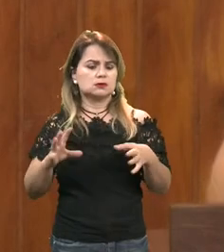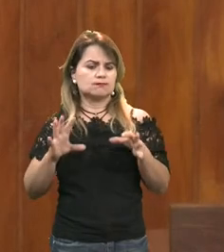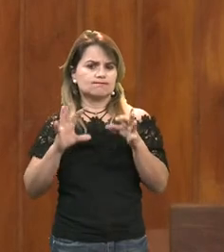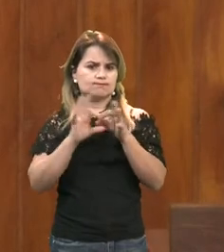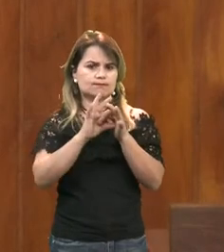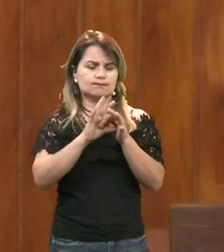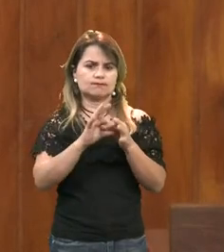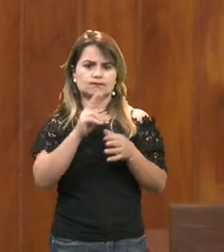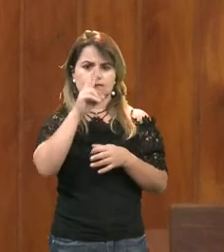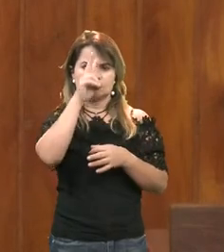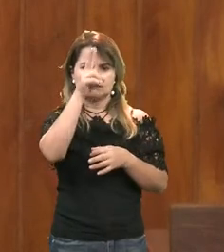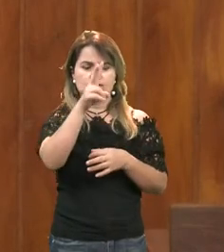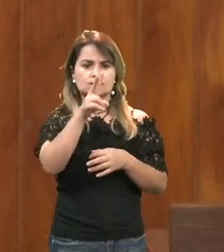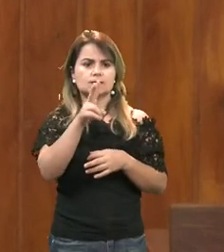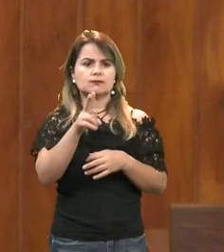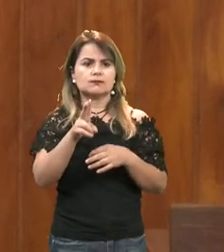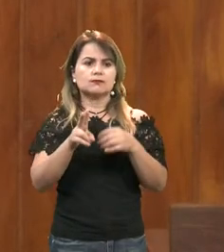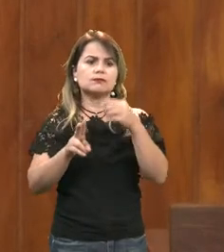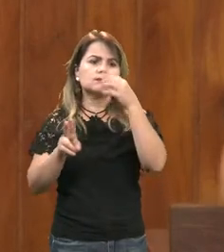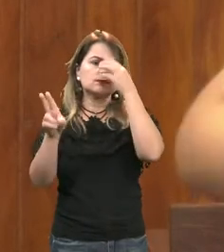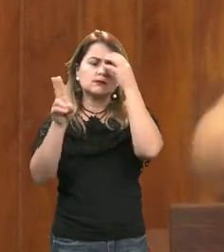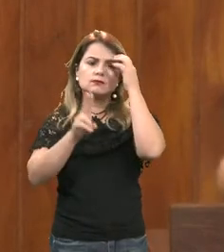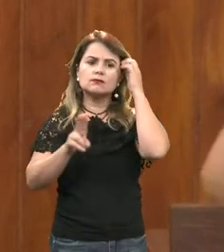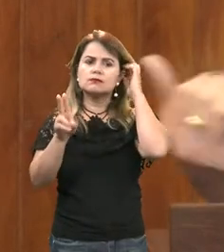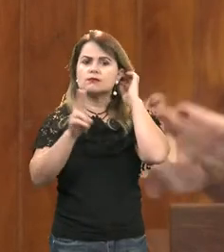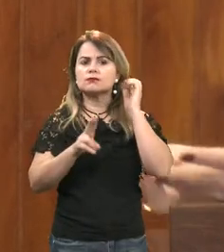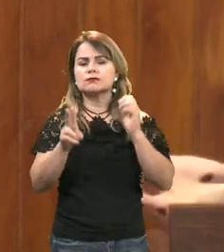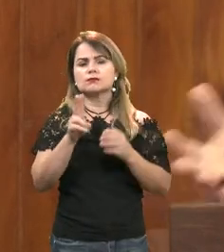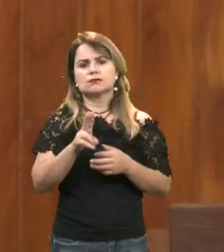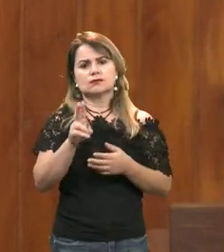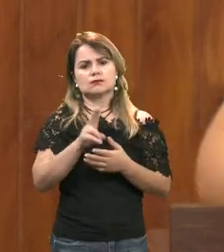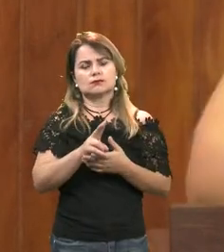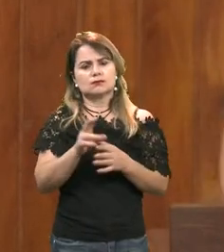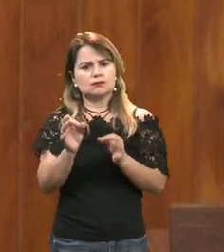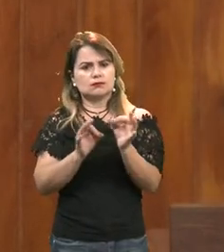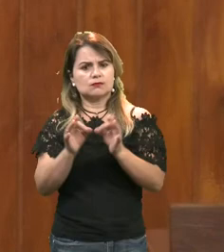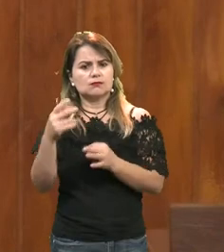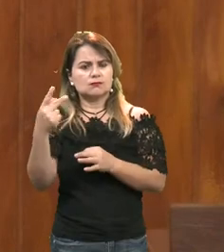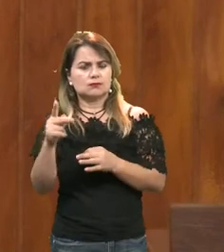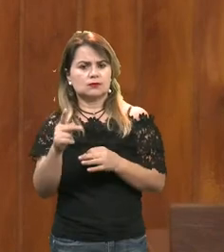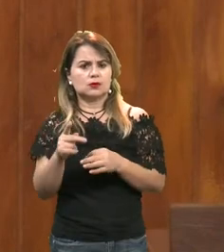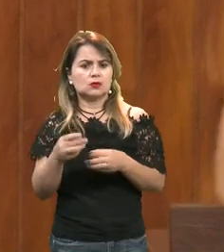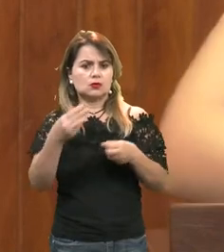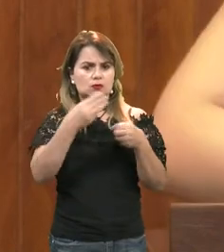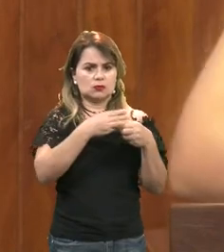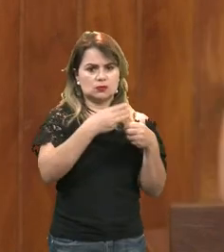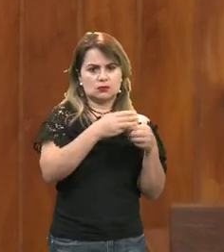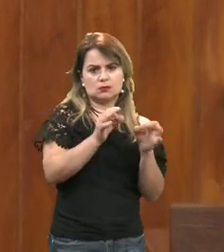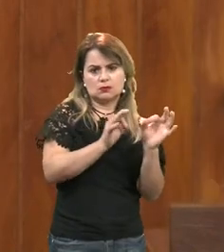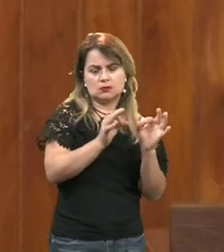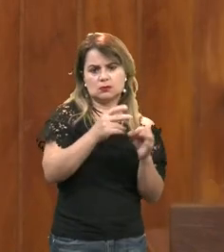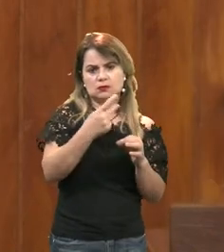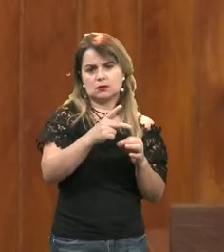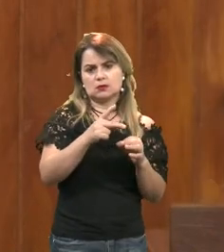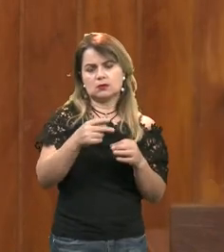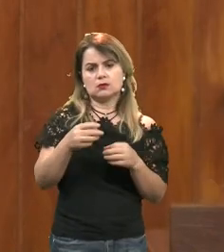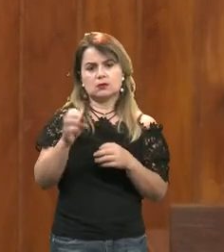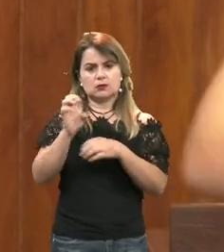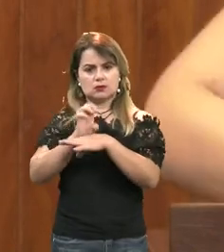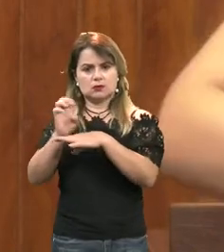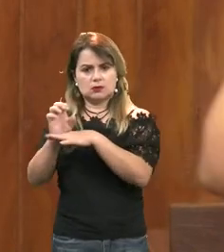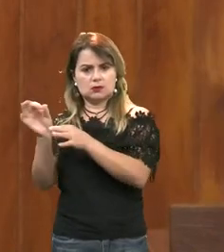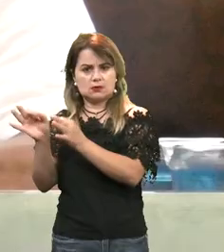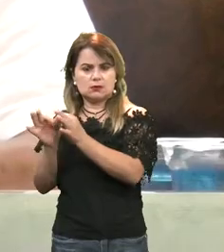de usar das ferramentas que nós temos, o município das suas, o estado das suas, para que a gente possa mobilizar